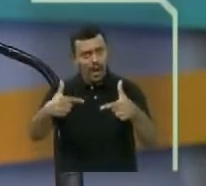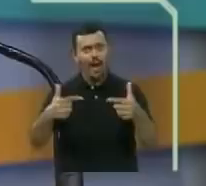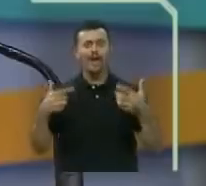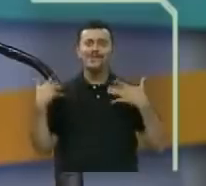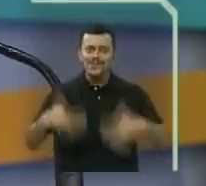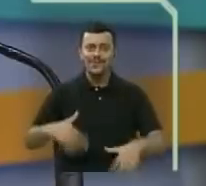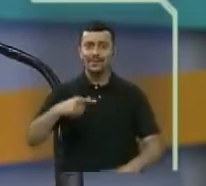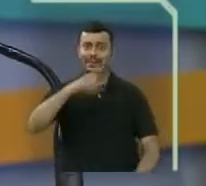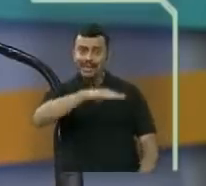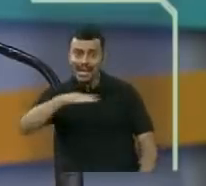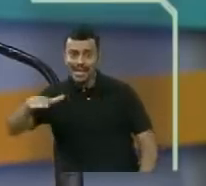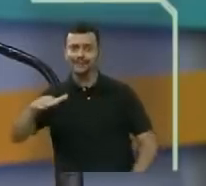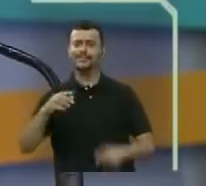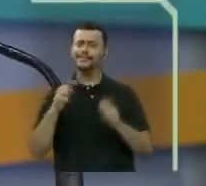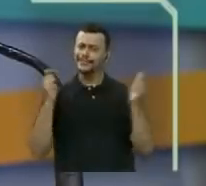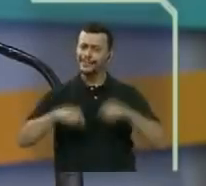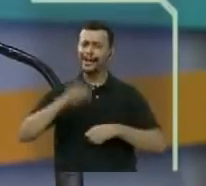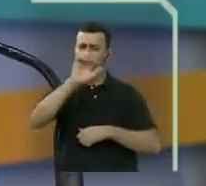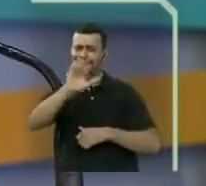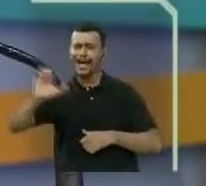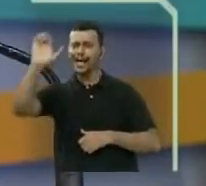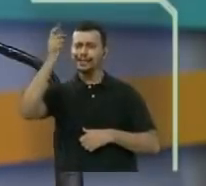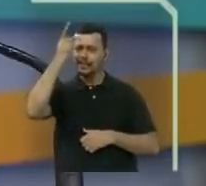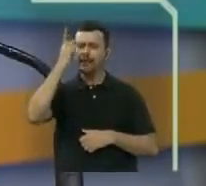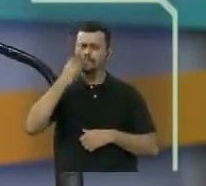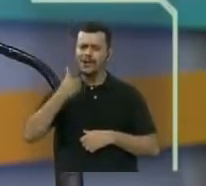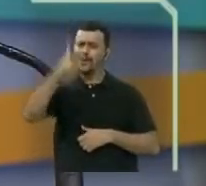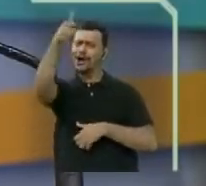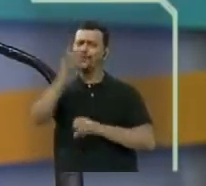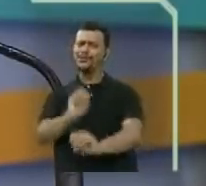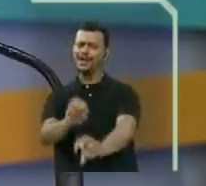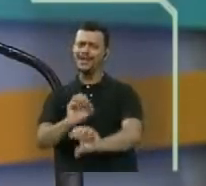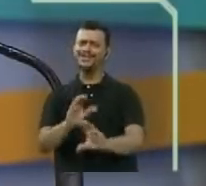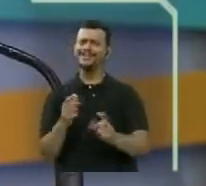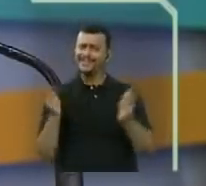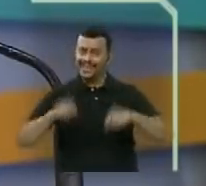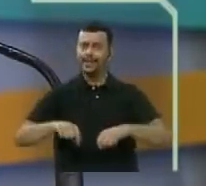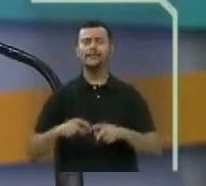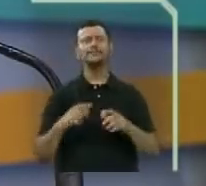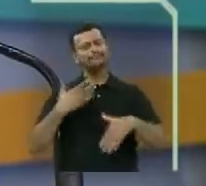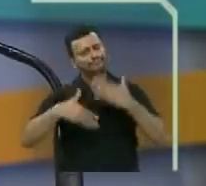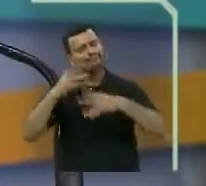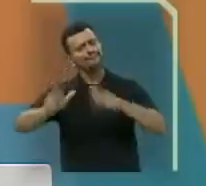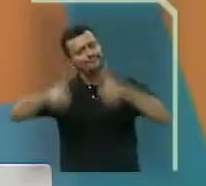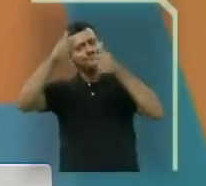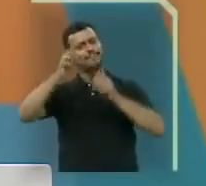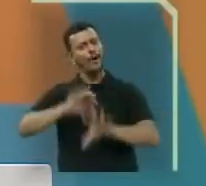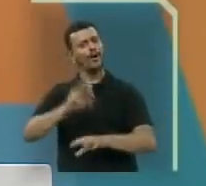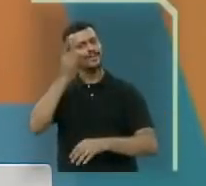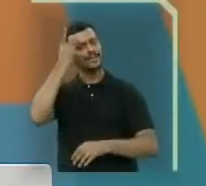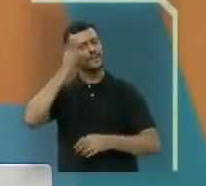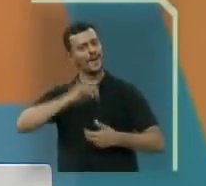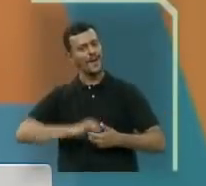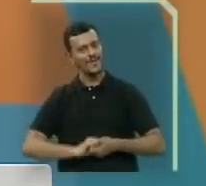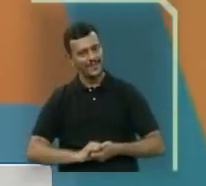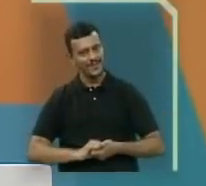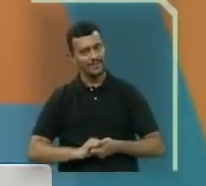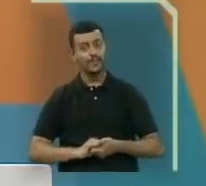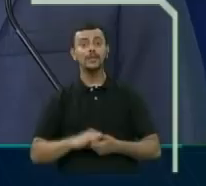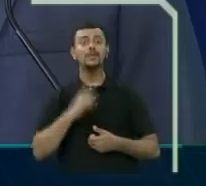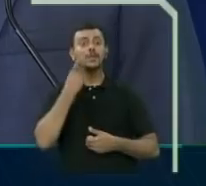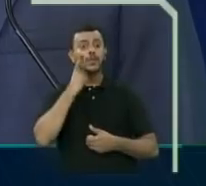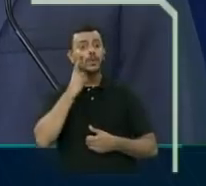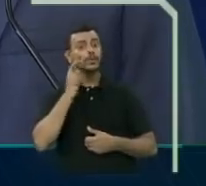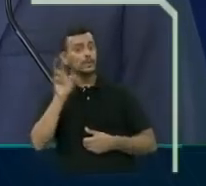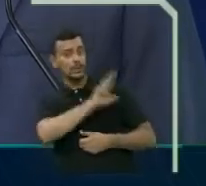crianças do Estado de São Paulo merecem a melhor educação, nós teremos uma boa educação paulista. A sua réplica, Rodrigo